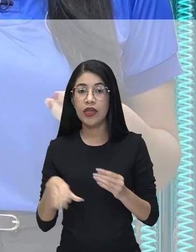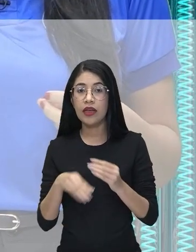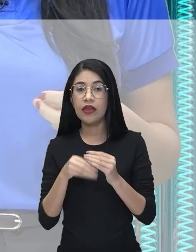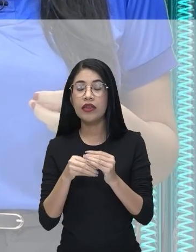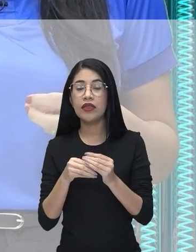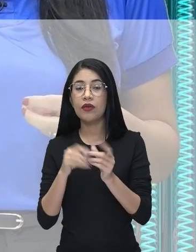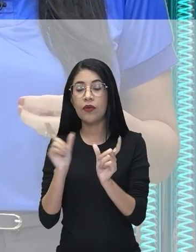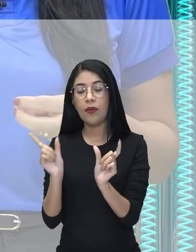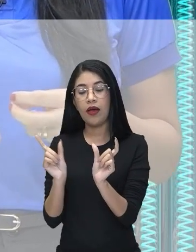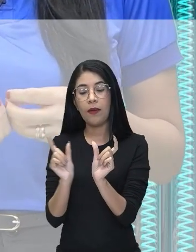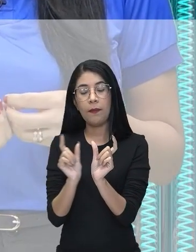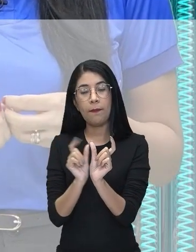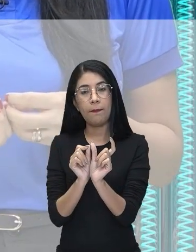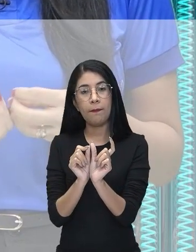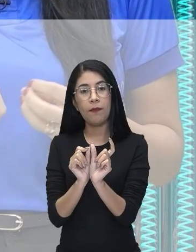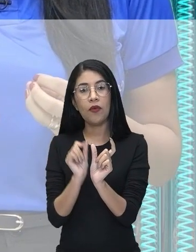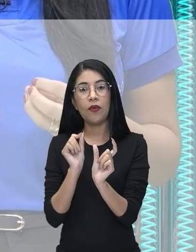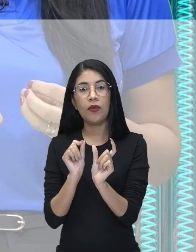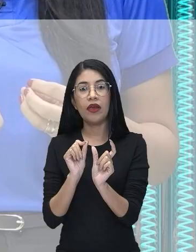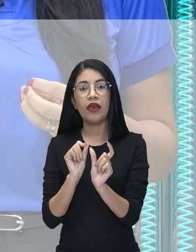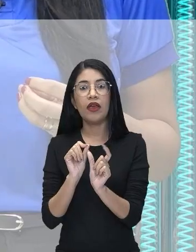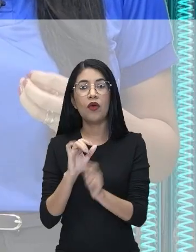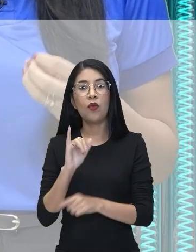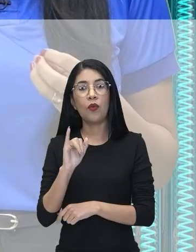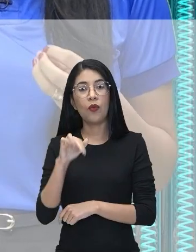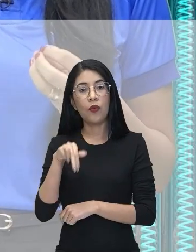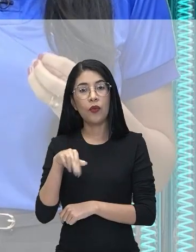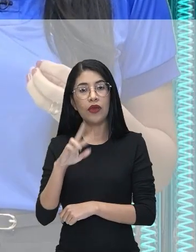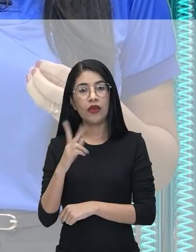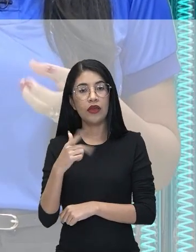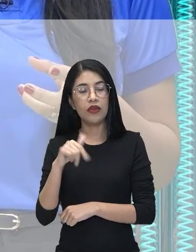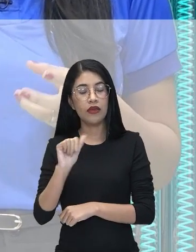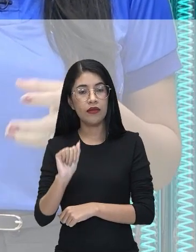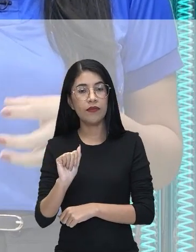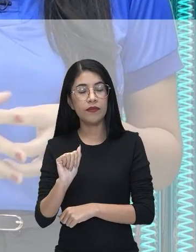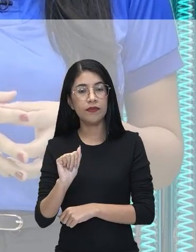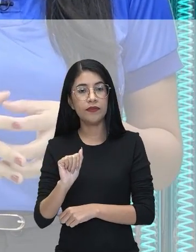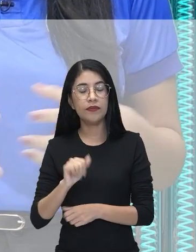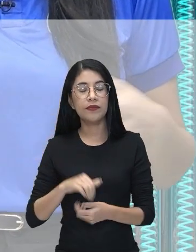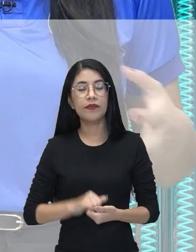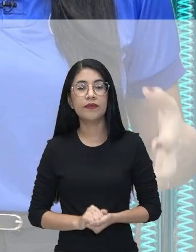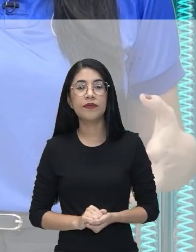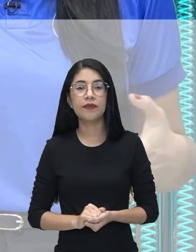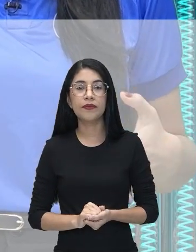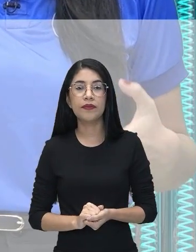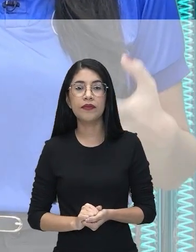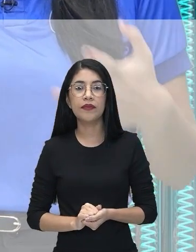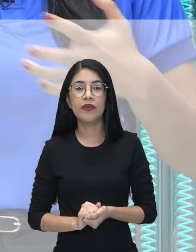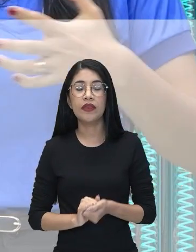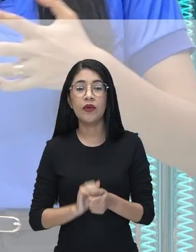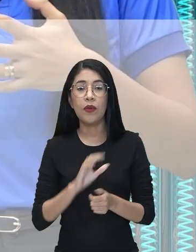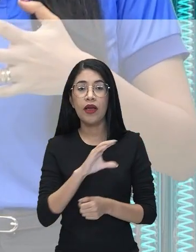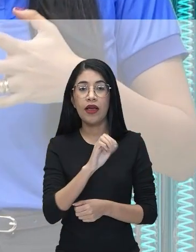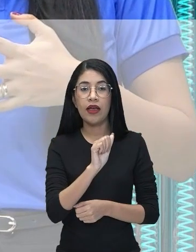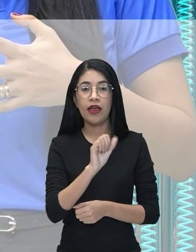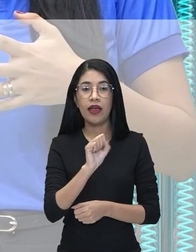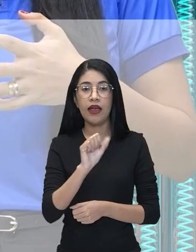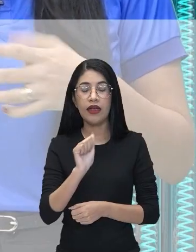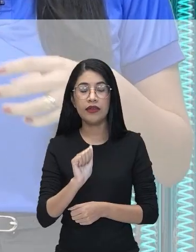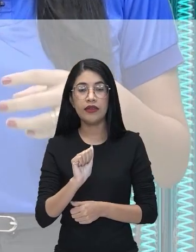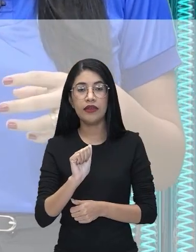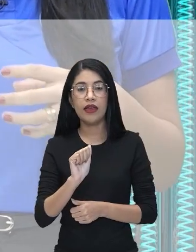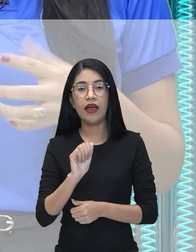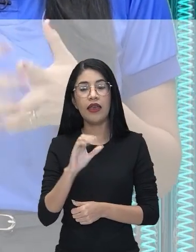no final da palavra um sufixo, inha. Então, olha só, casa,